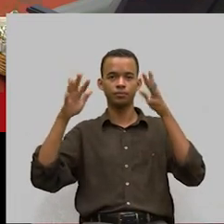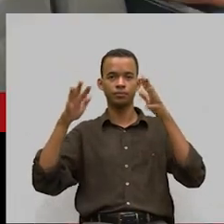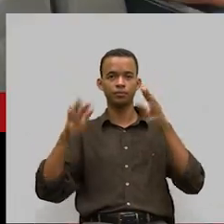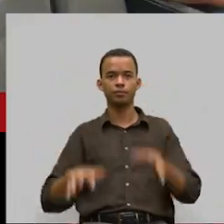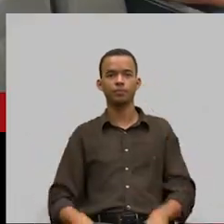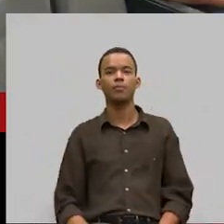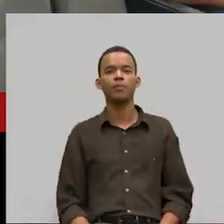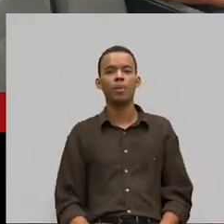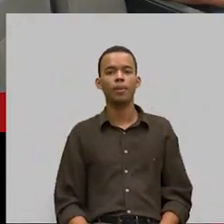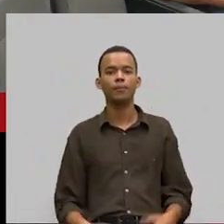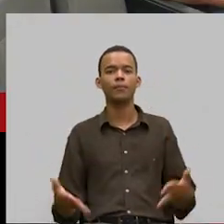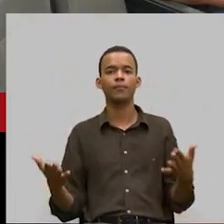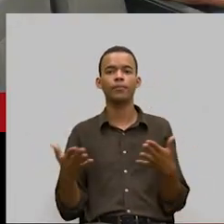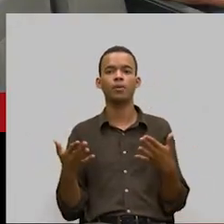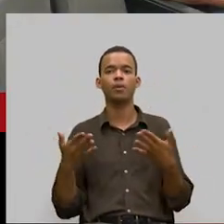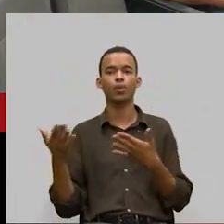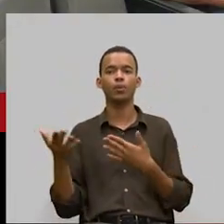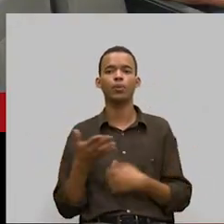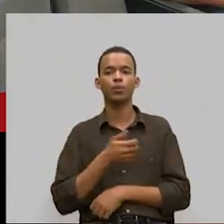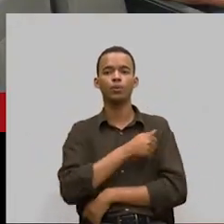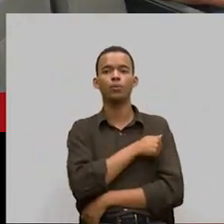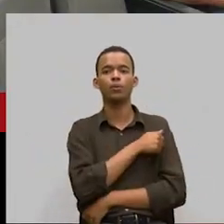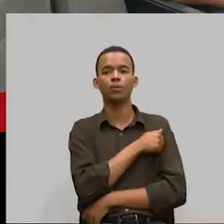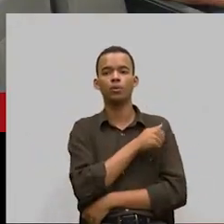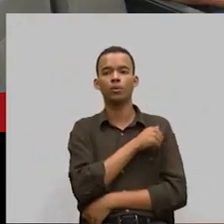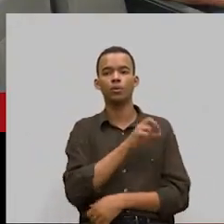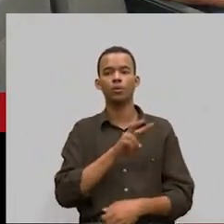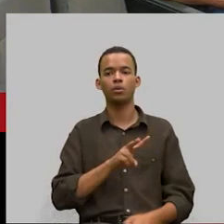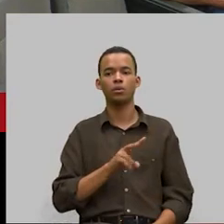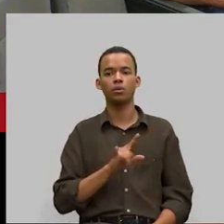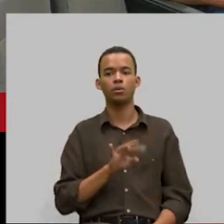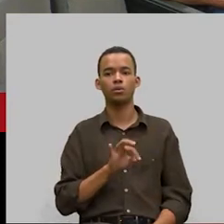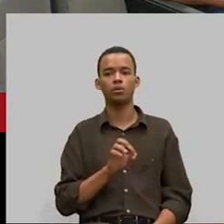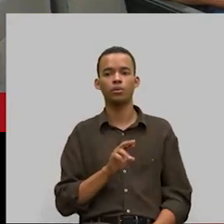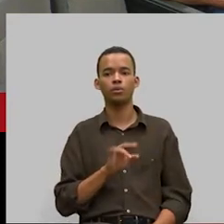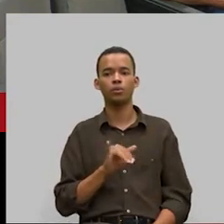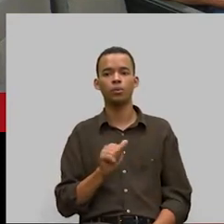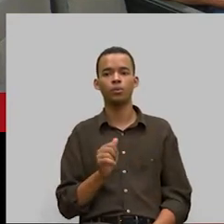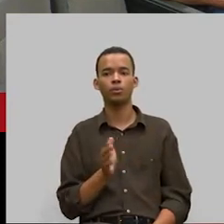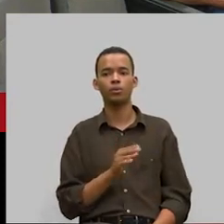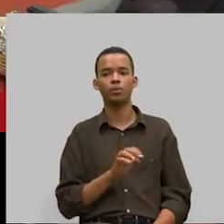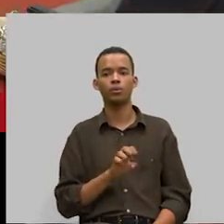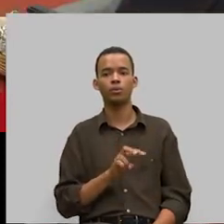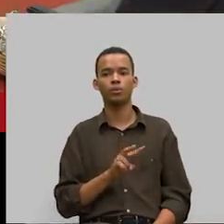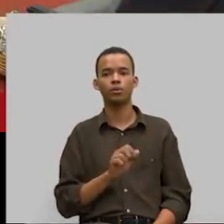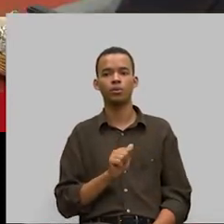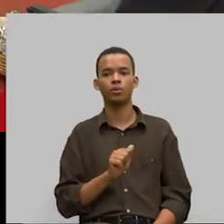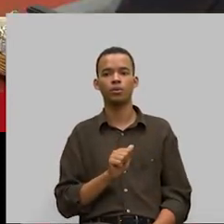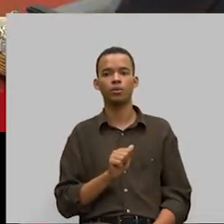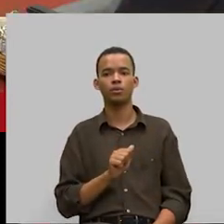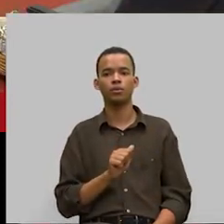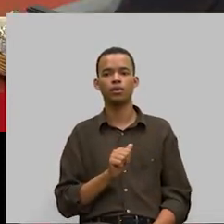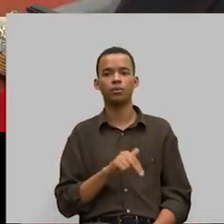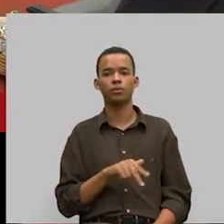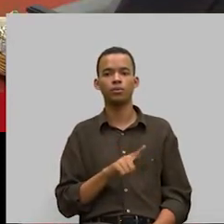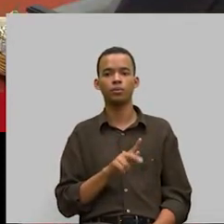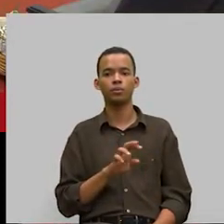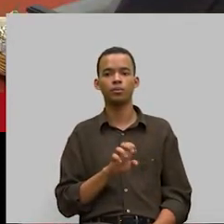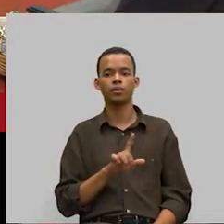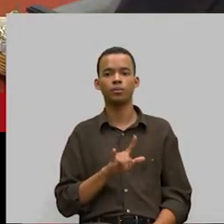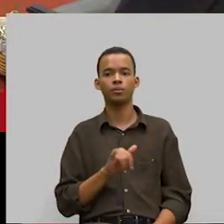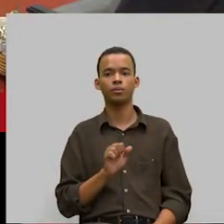ouvir a aluna Vitória Aparecida da Silva Evangelista da escola família Agrícola de